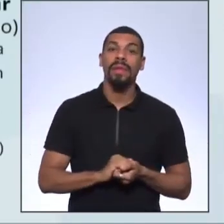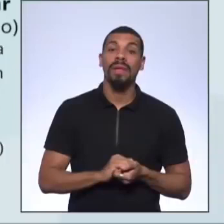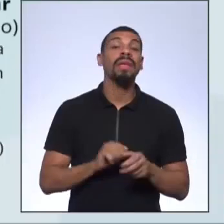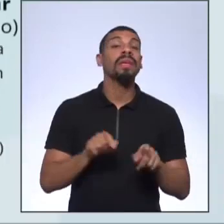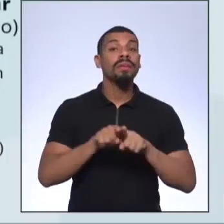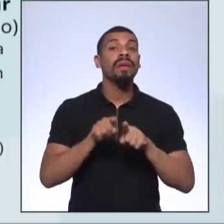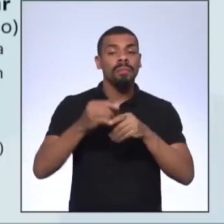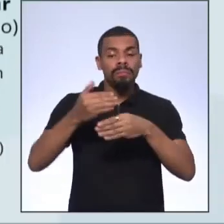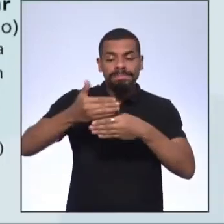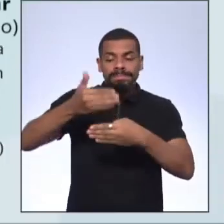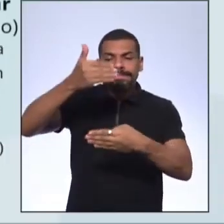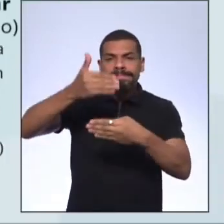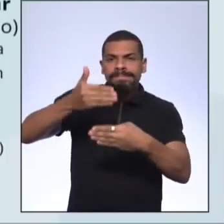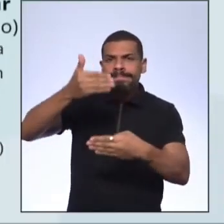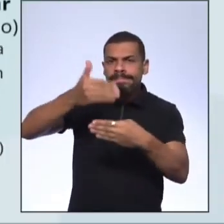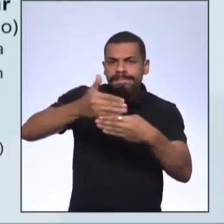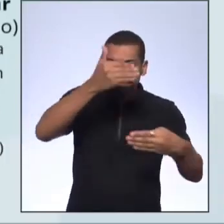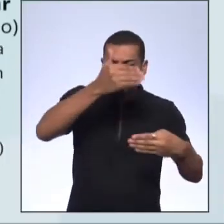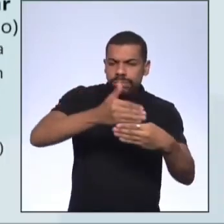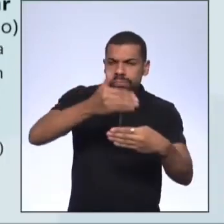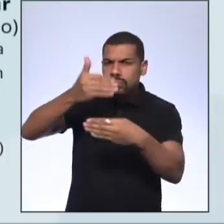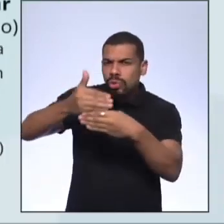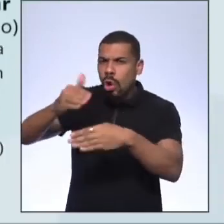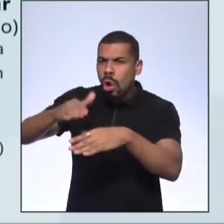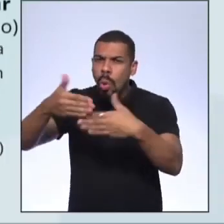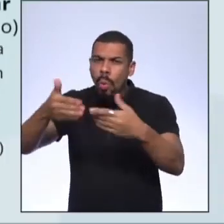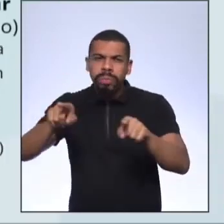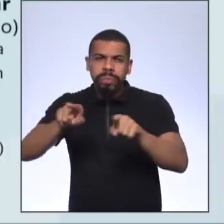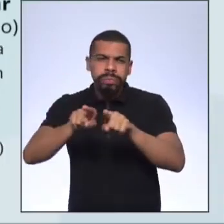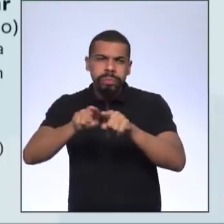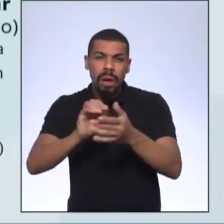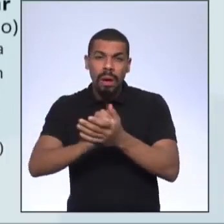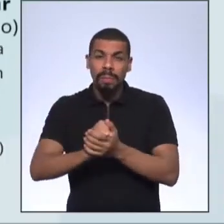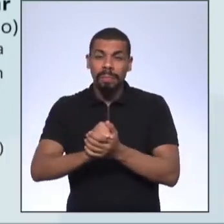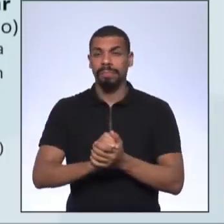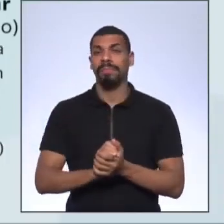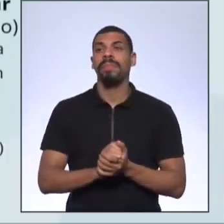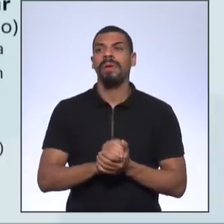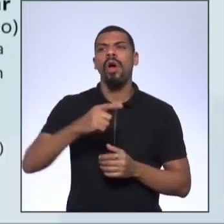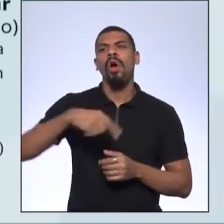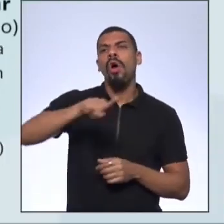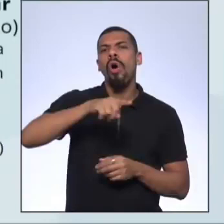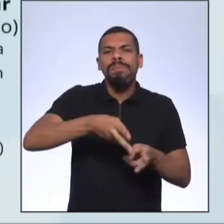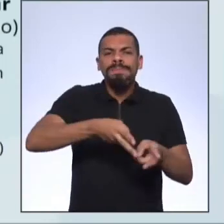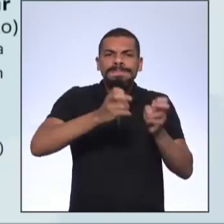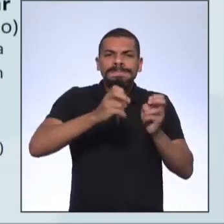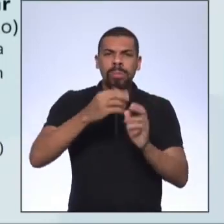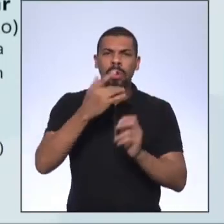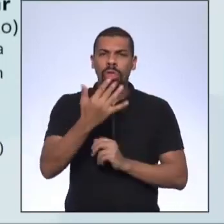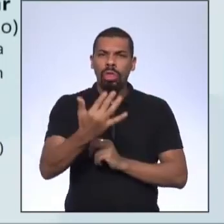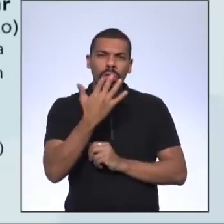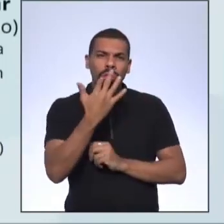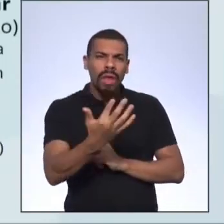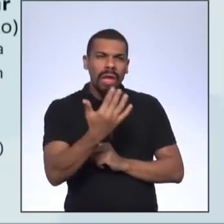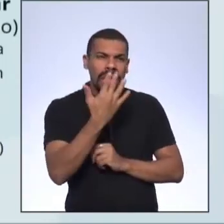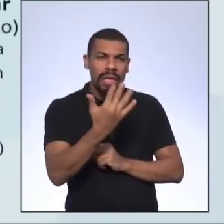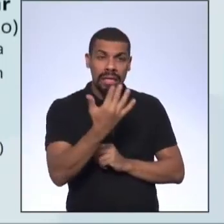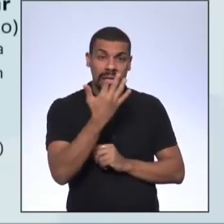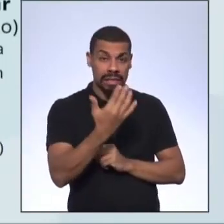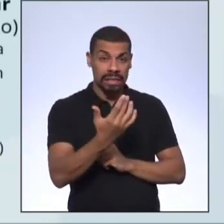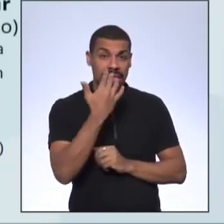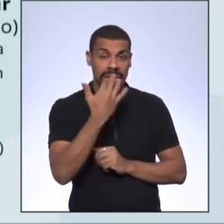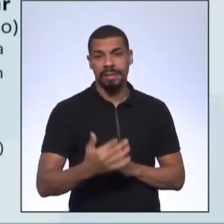essa parede celular. Então, quando você tem camadas muito espessas, você consegue absorver mais essa coloração, e